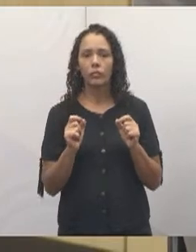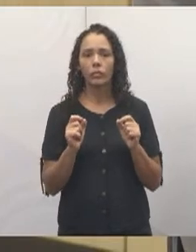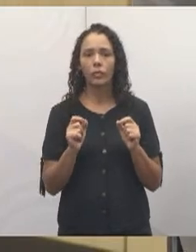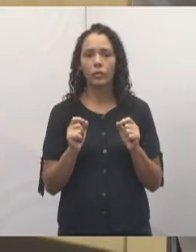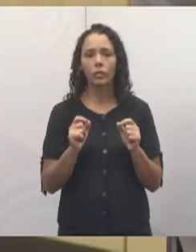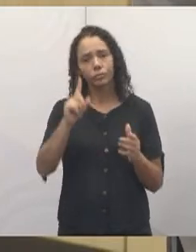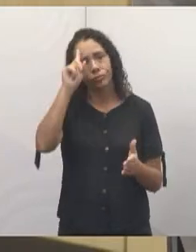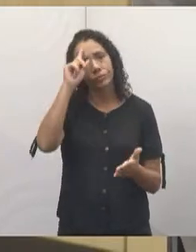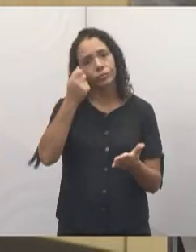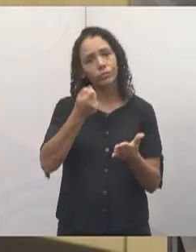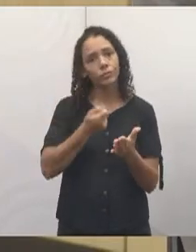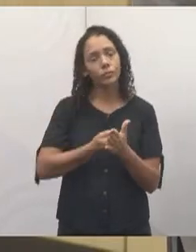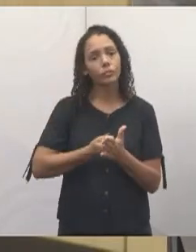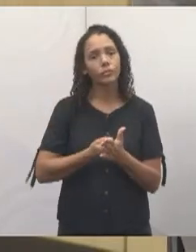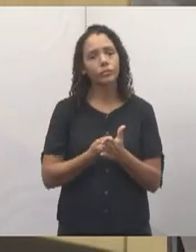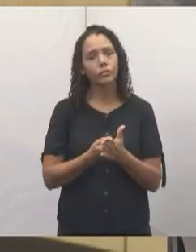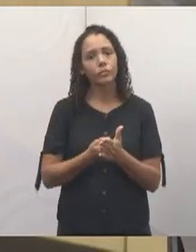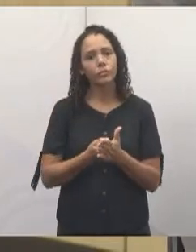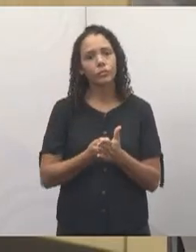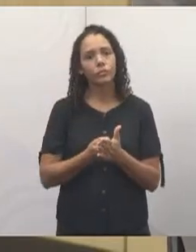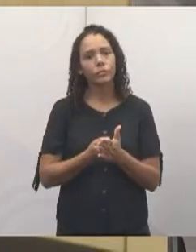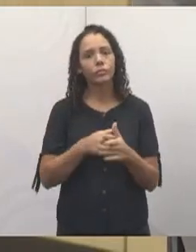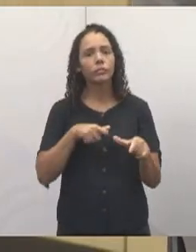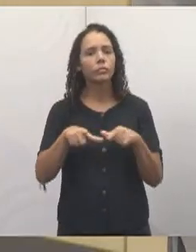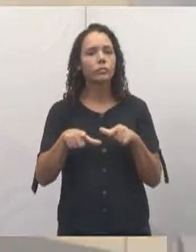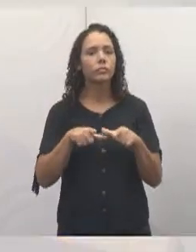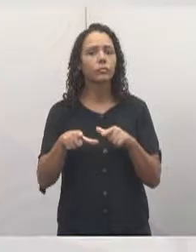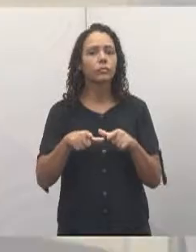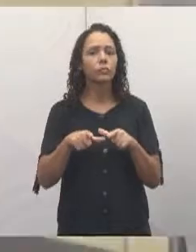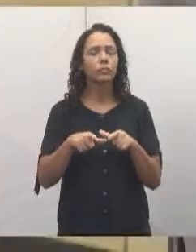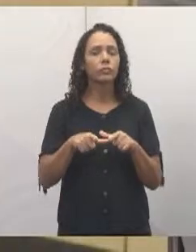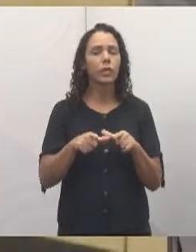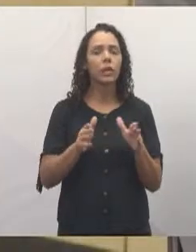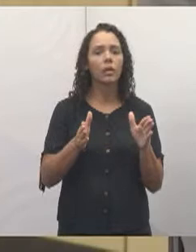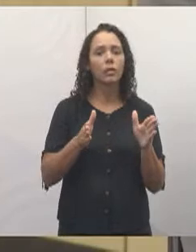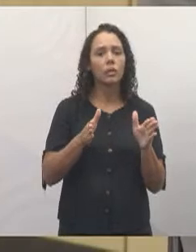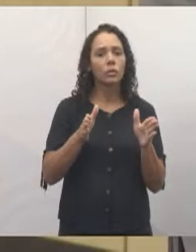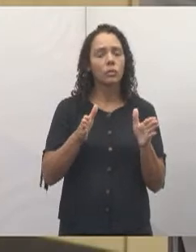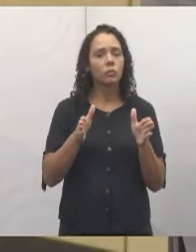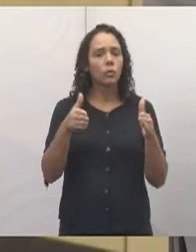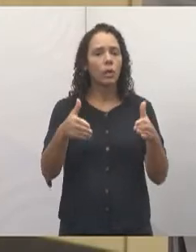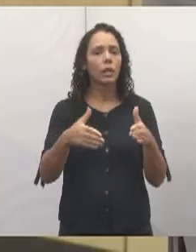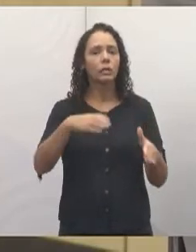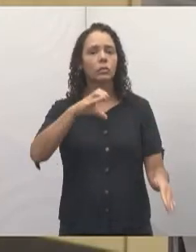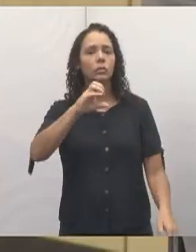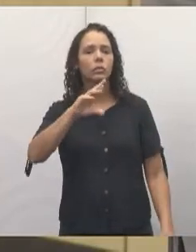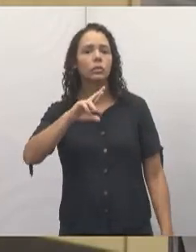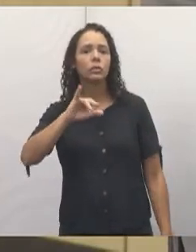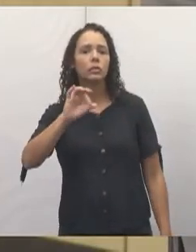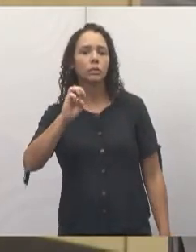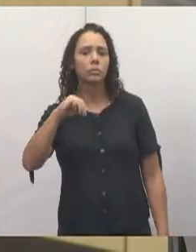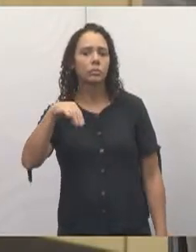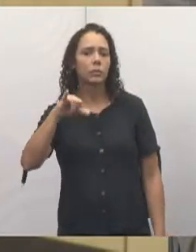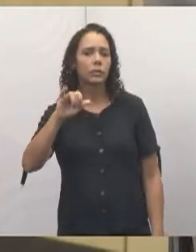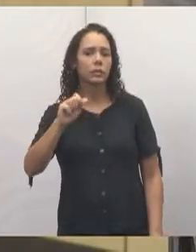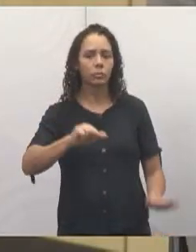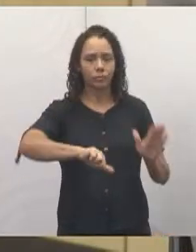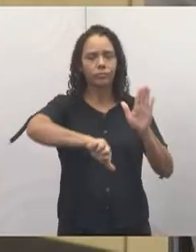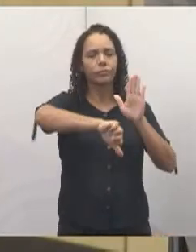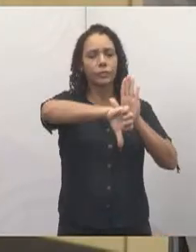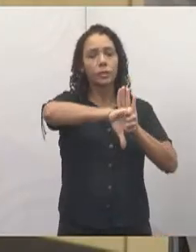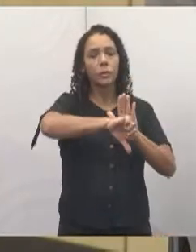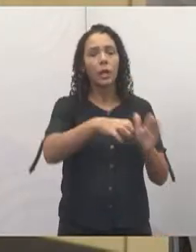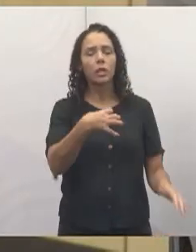a decisão, né, de fazer só a área criminal. Eu fiquei muito feliz, né, de poder